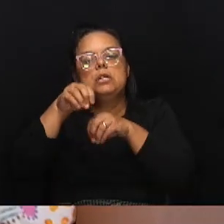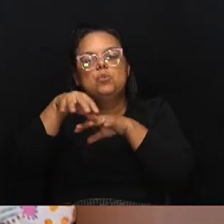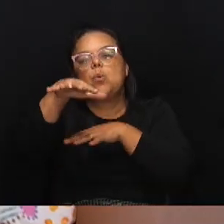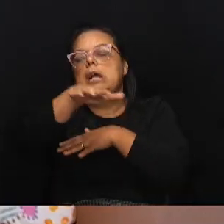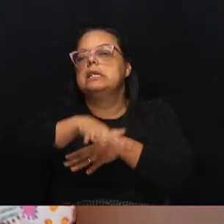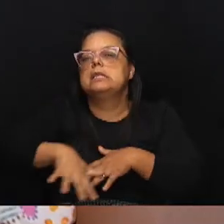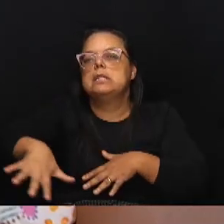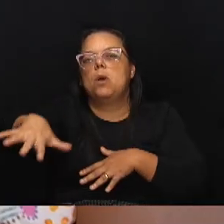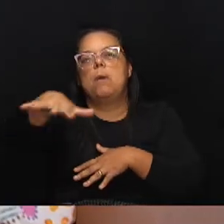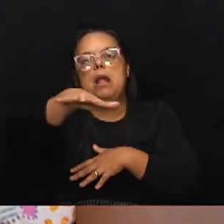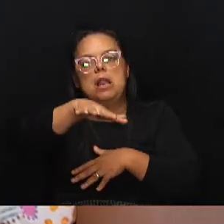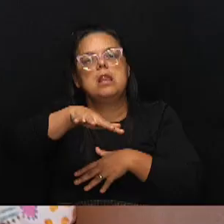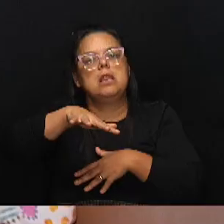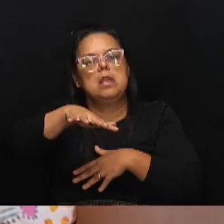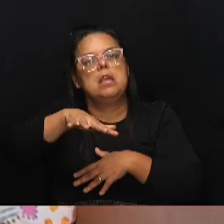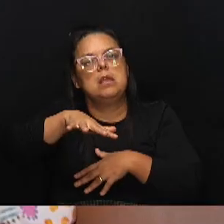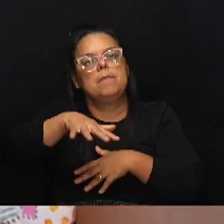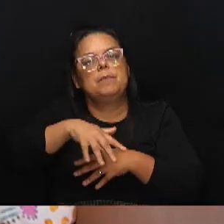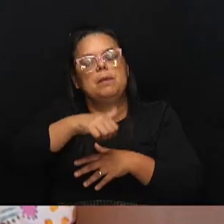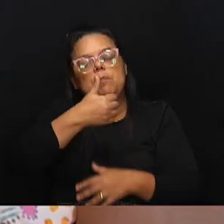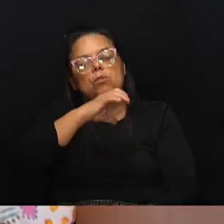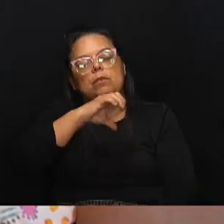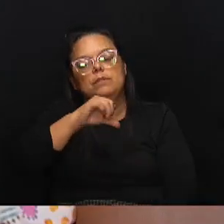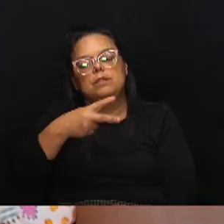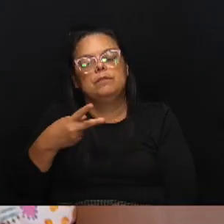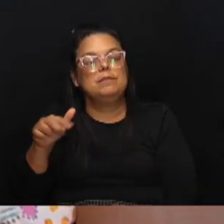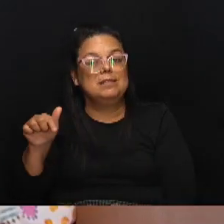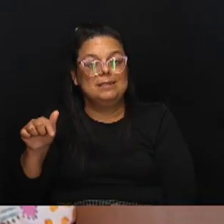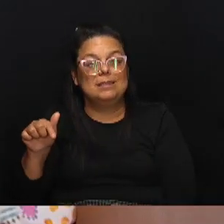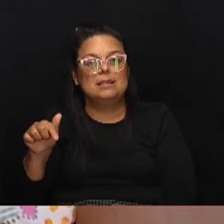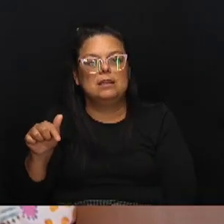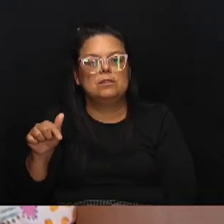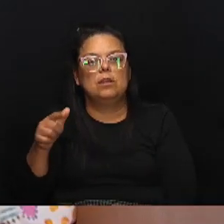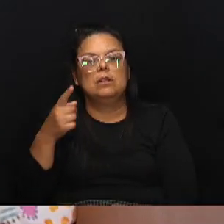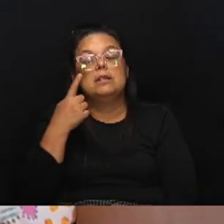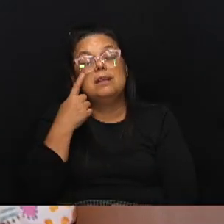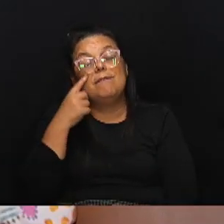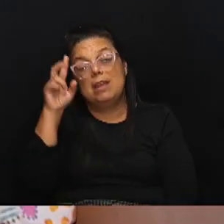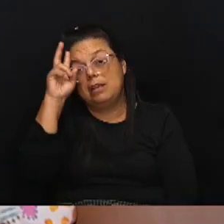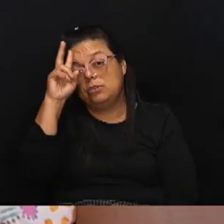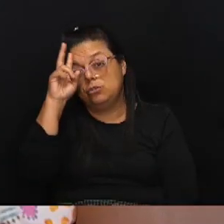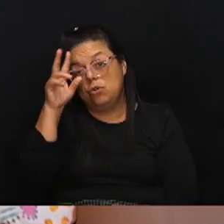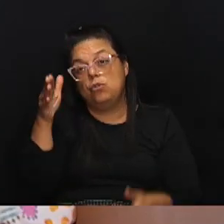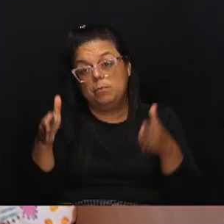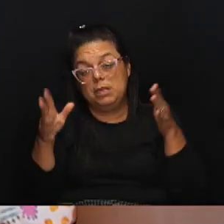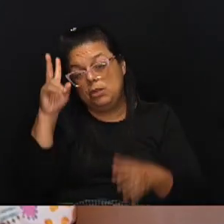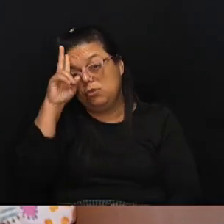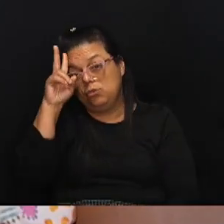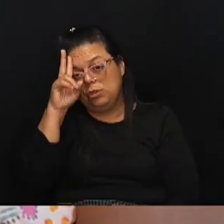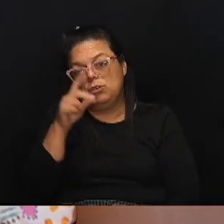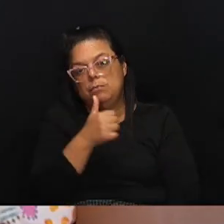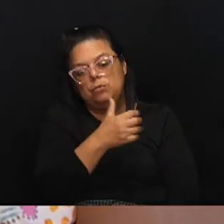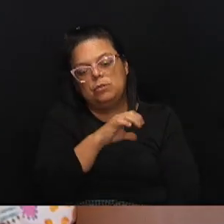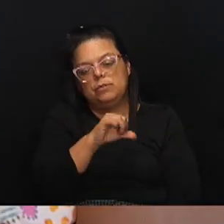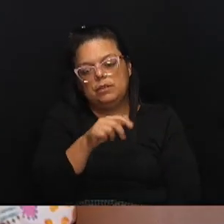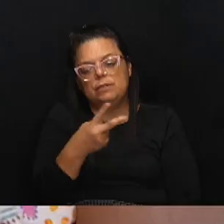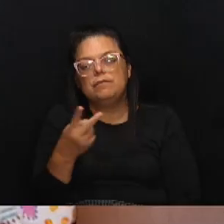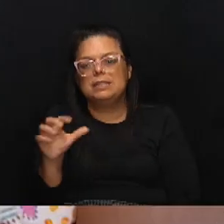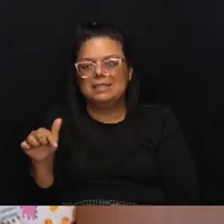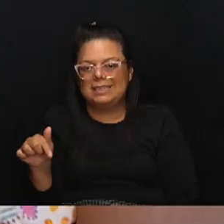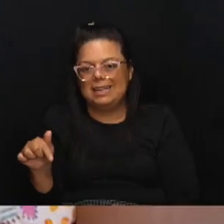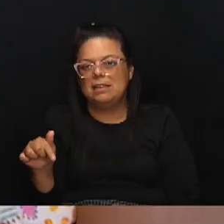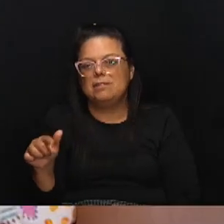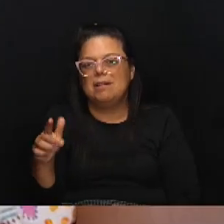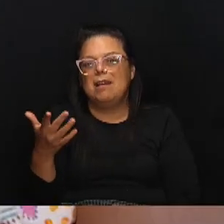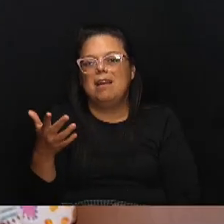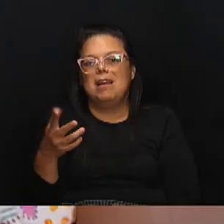né? E veja, em 1827 sempre você tem que ver a história, o tempo histórico. Em 1827 você está já